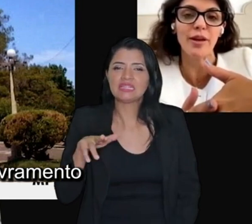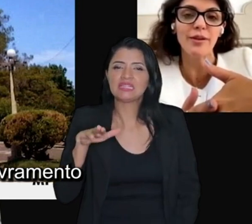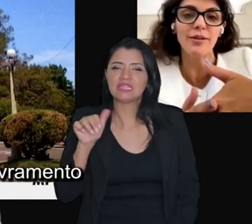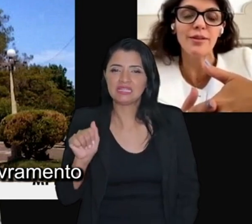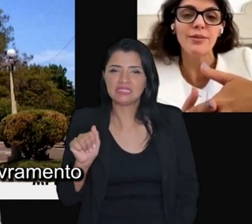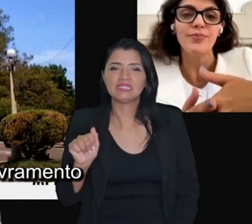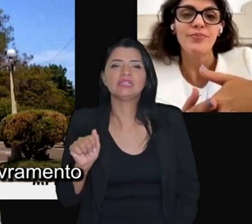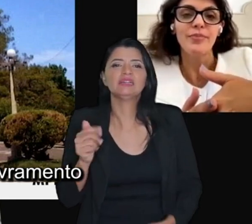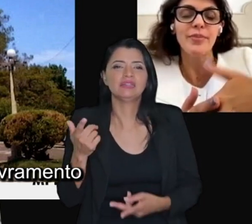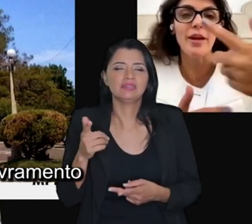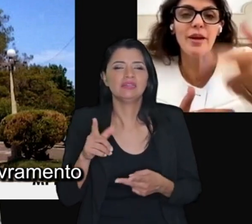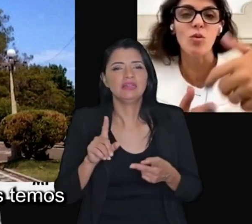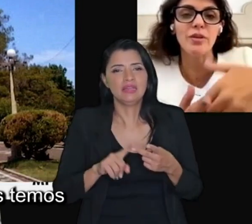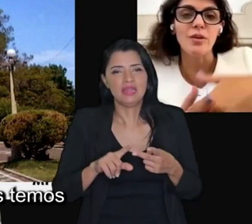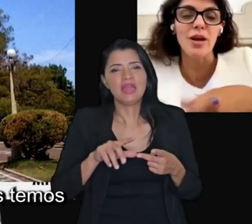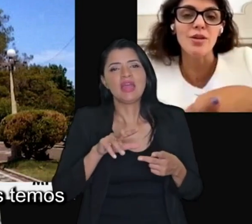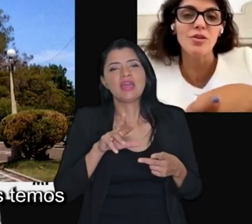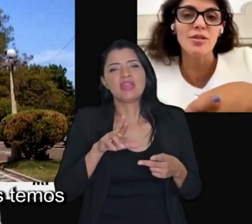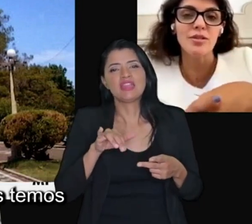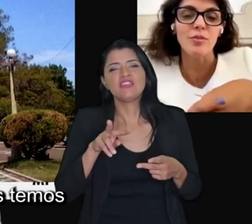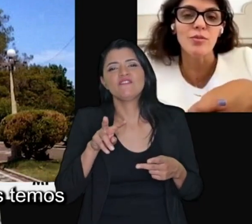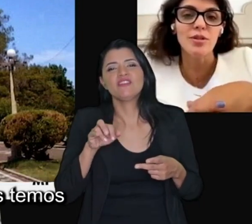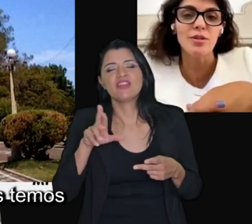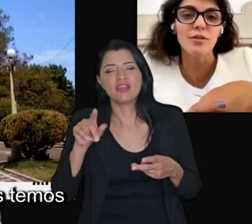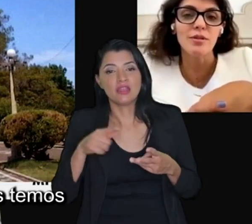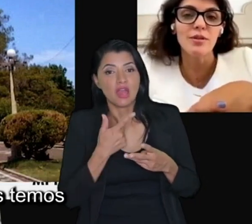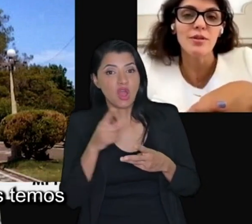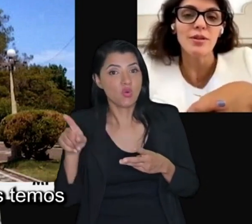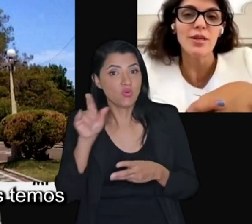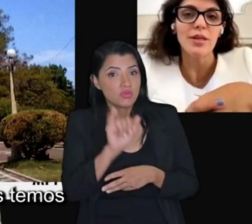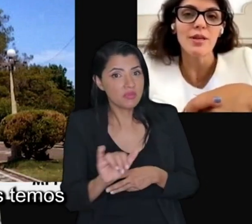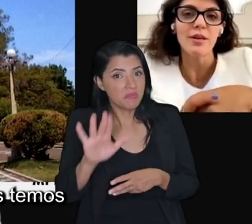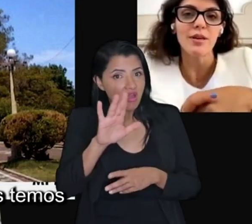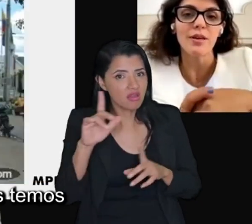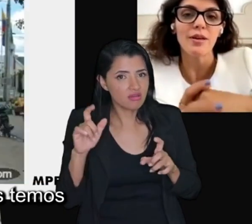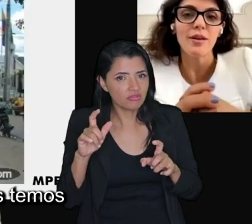com Riviera. Aí na outra imagem nós temos